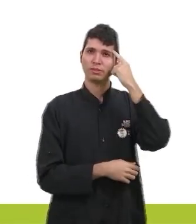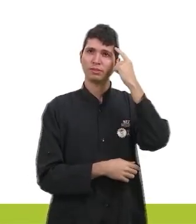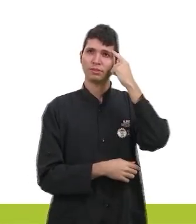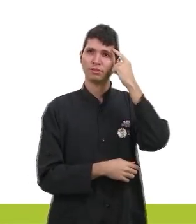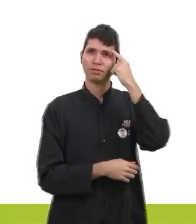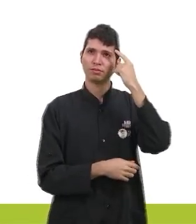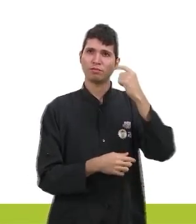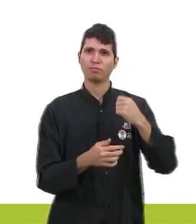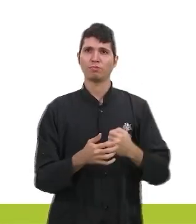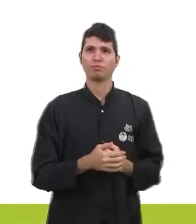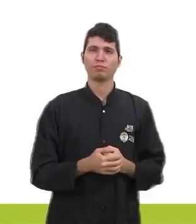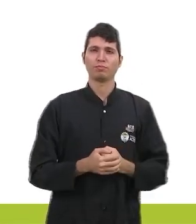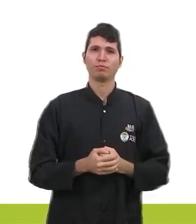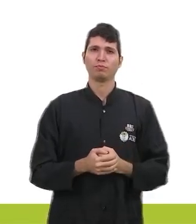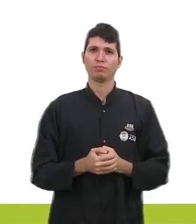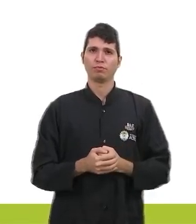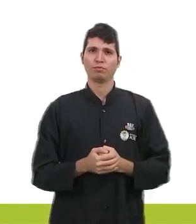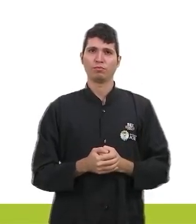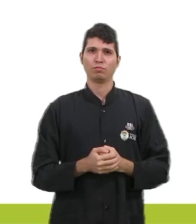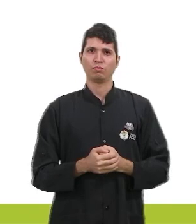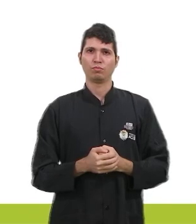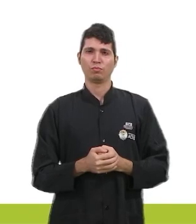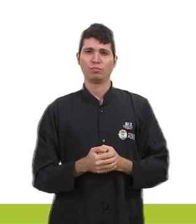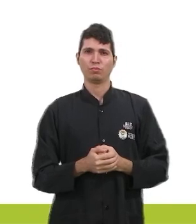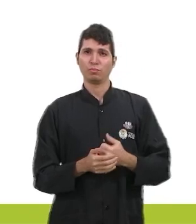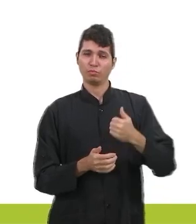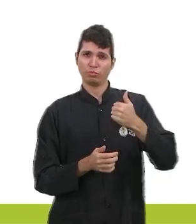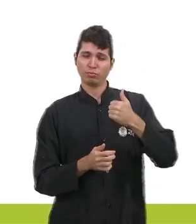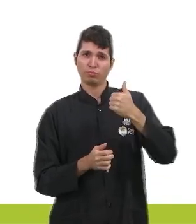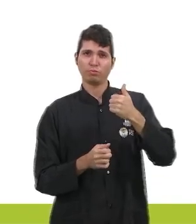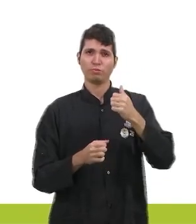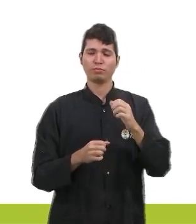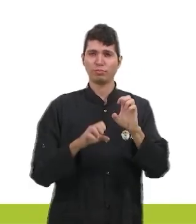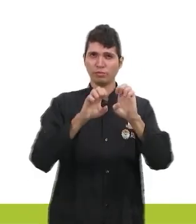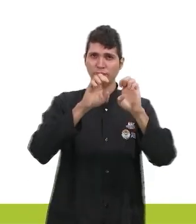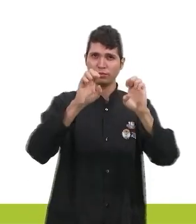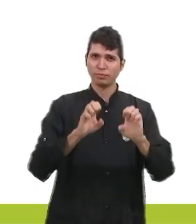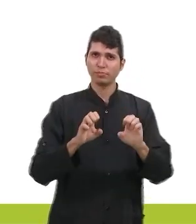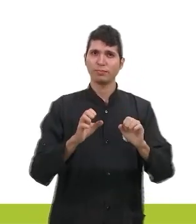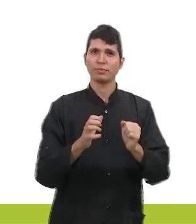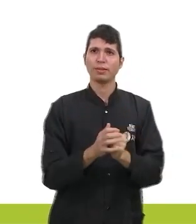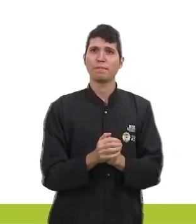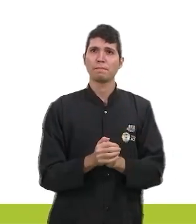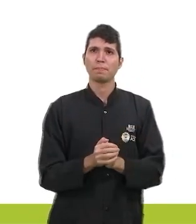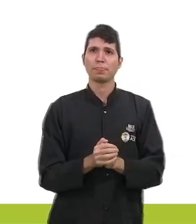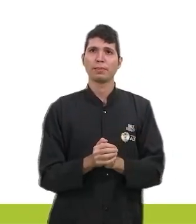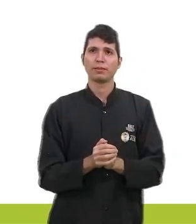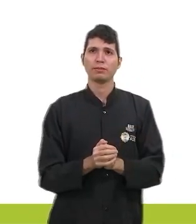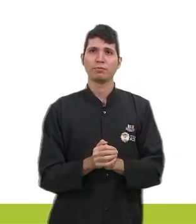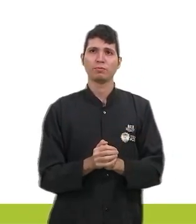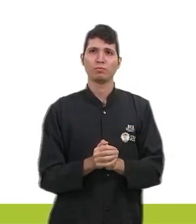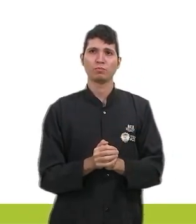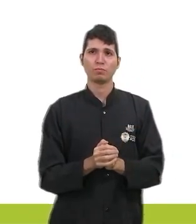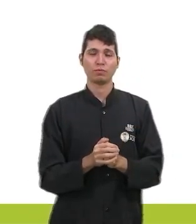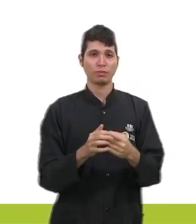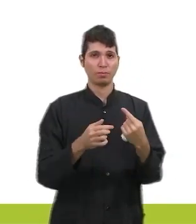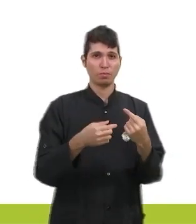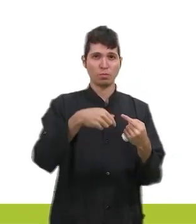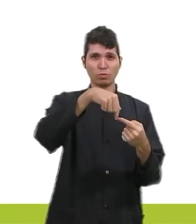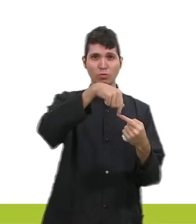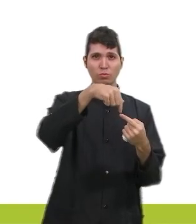primeira parte da estrutura e essa sendo a última? Não. Eu tenho aqui 1, 2, 3,